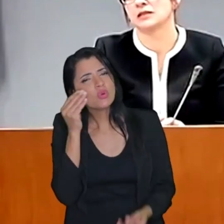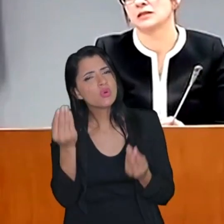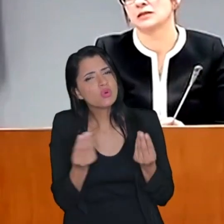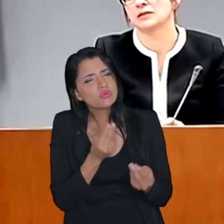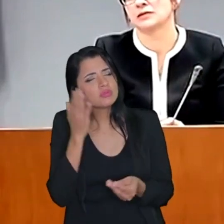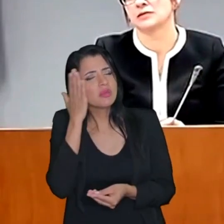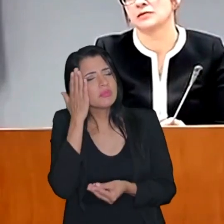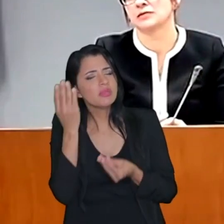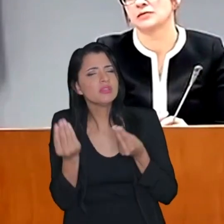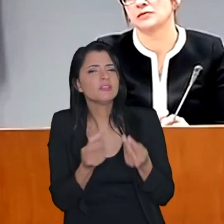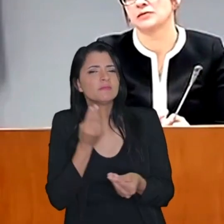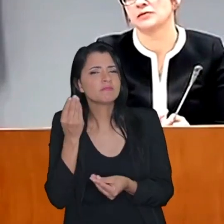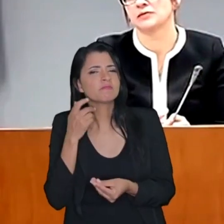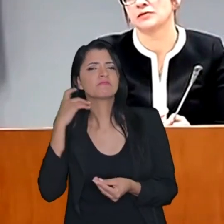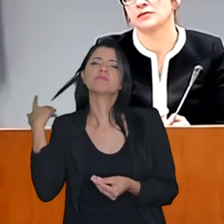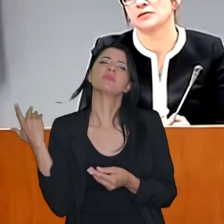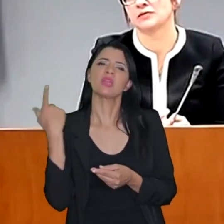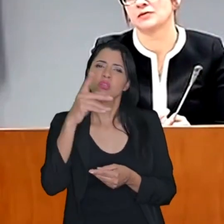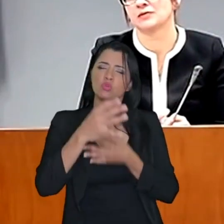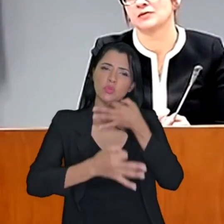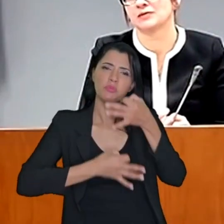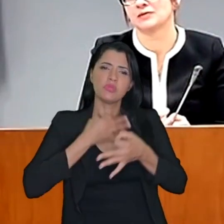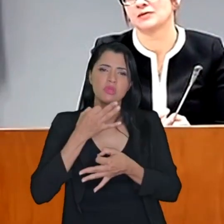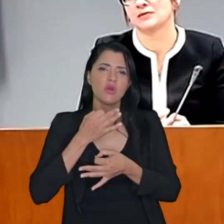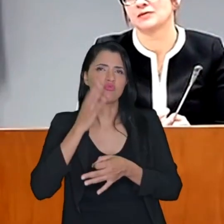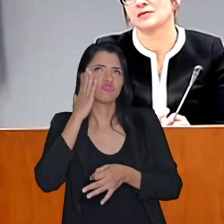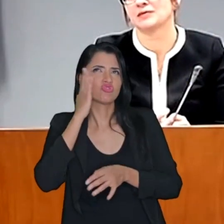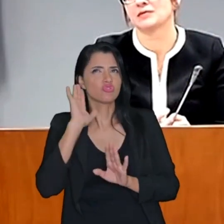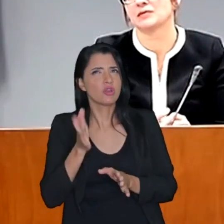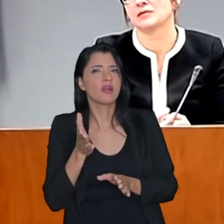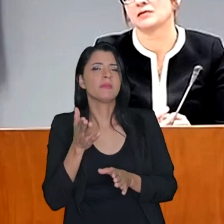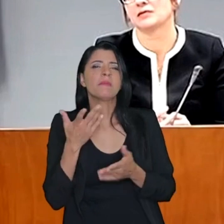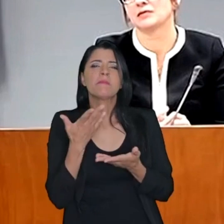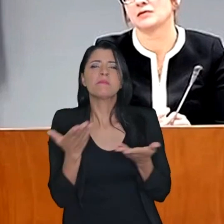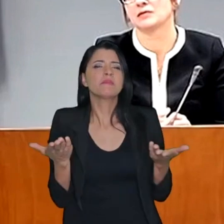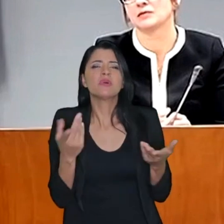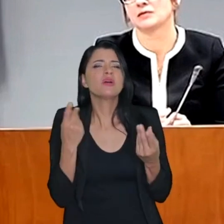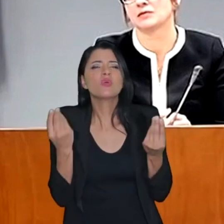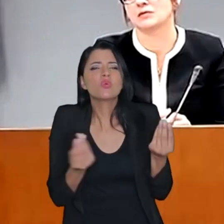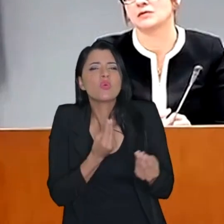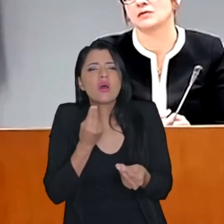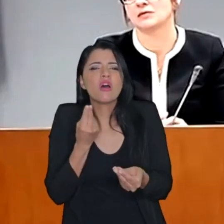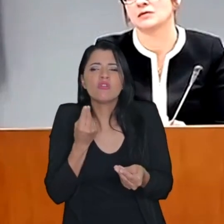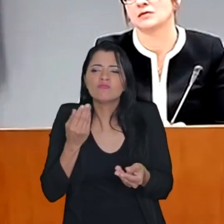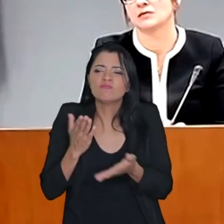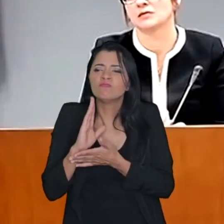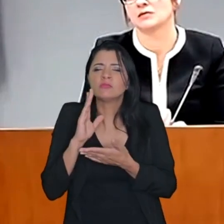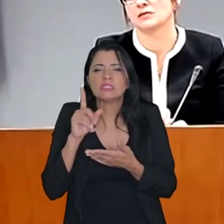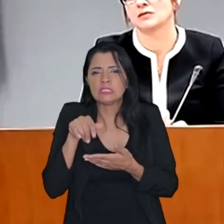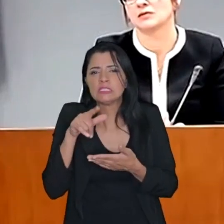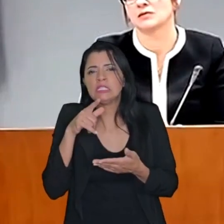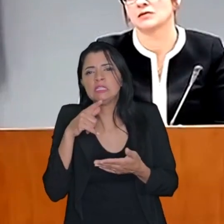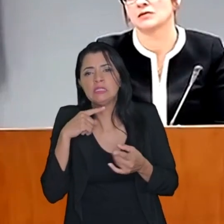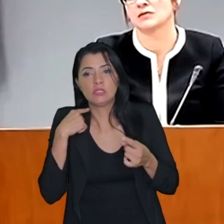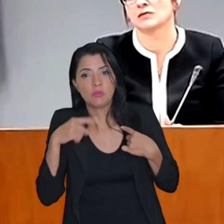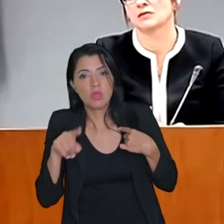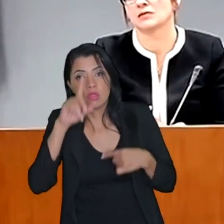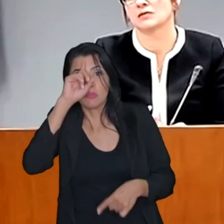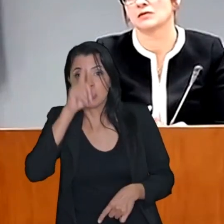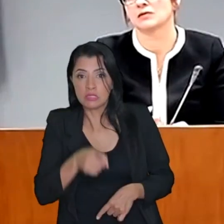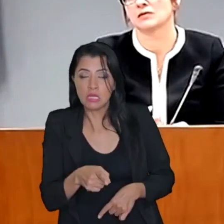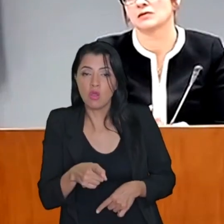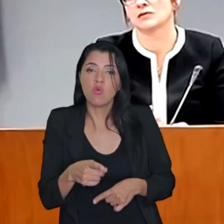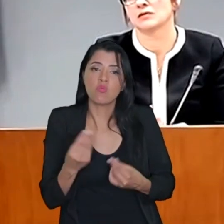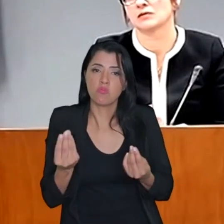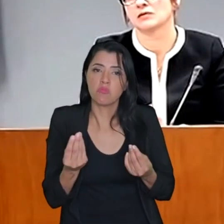saber... assim, acho que a sua opinião eu já imagino qual seja, mas qual seria a sanção se o descumprimento dessa